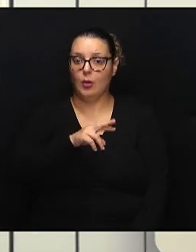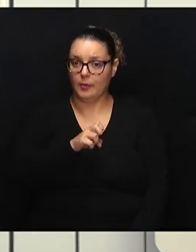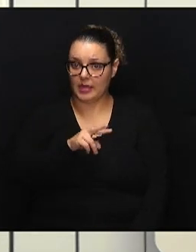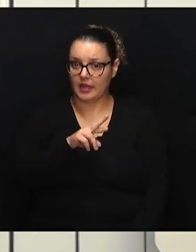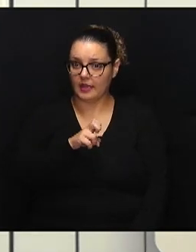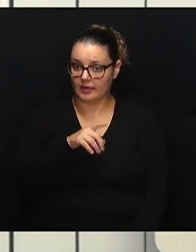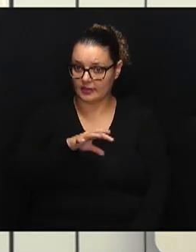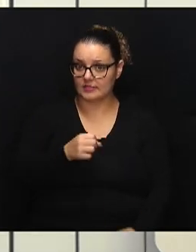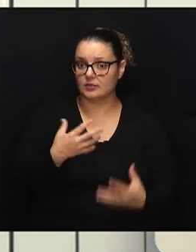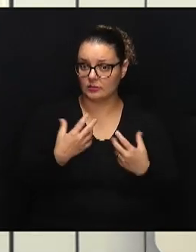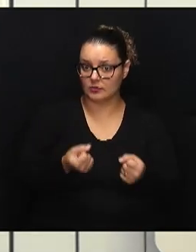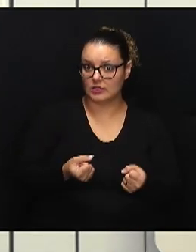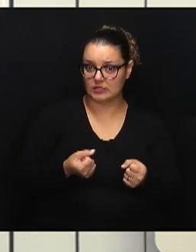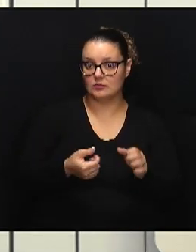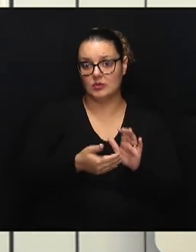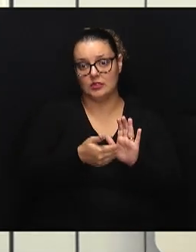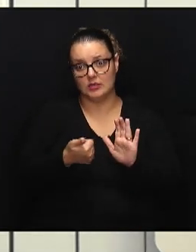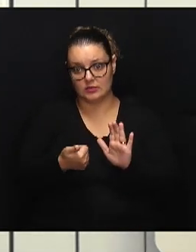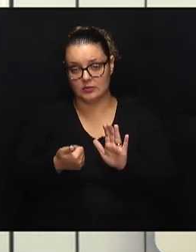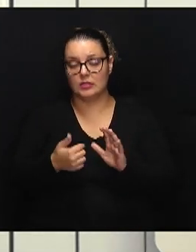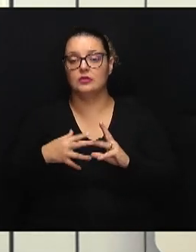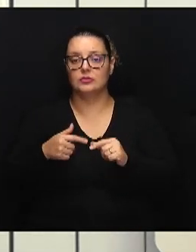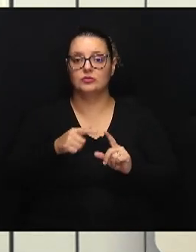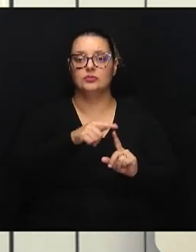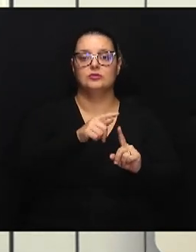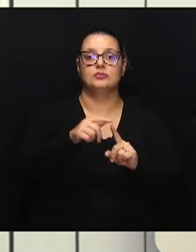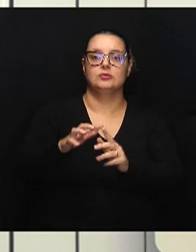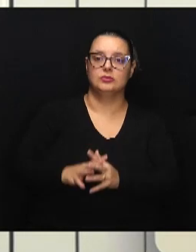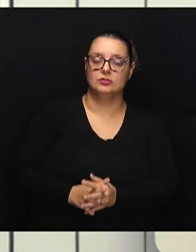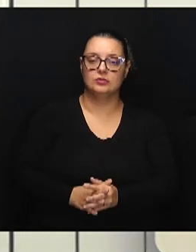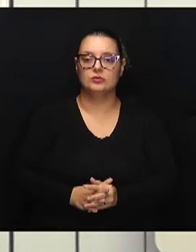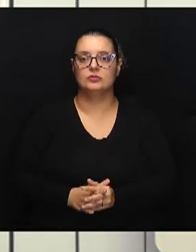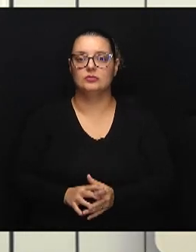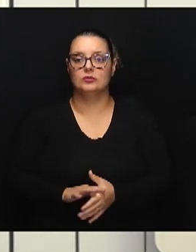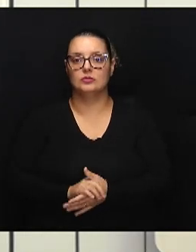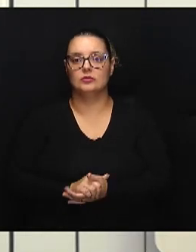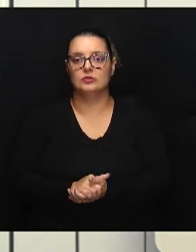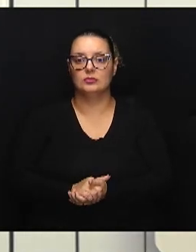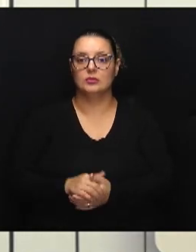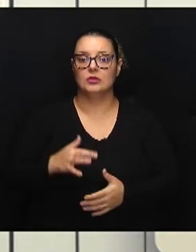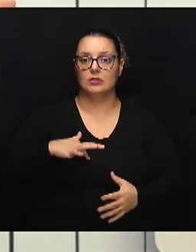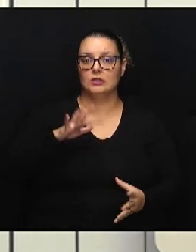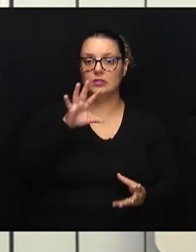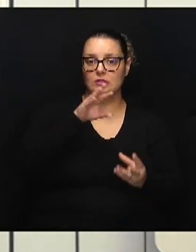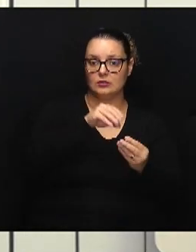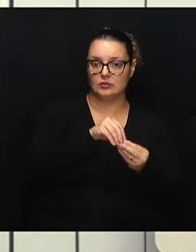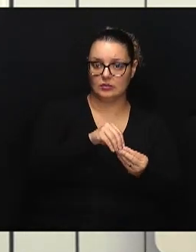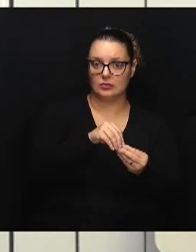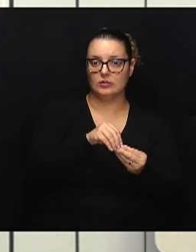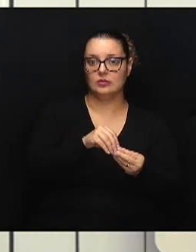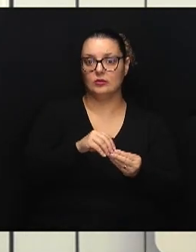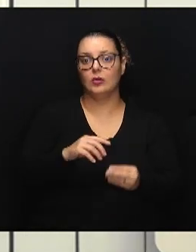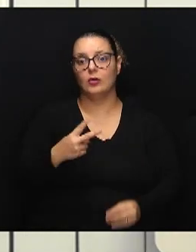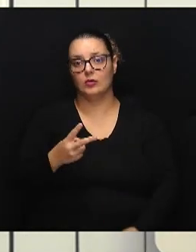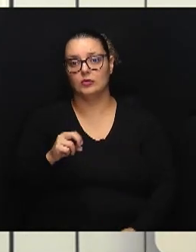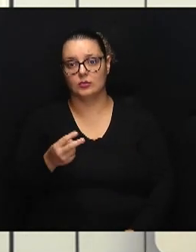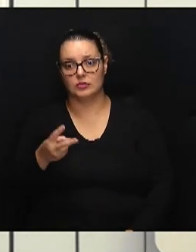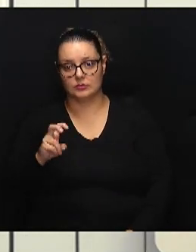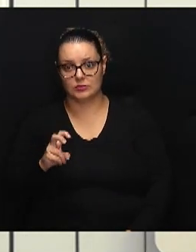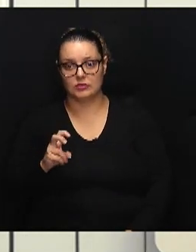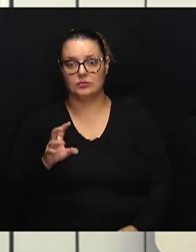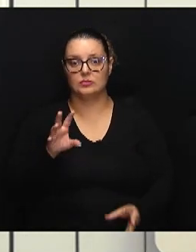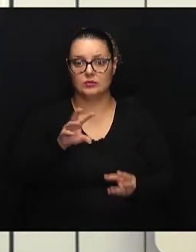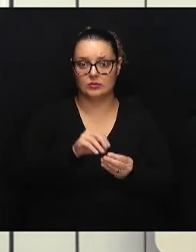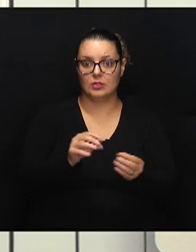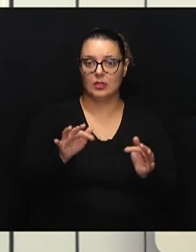receber a isenção em todas as modalidades é já ter concluído ou concluir em 2025 o